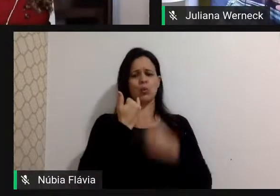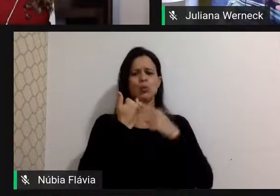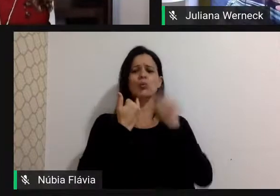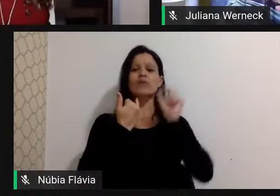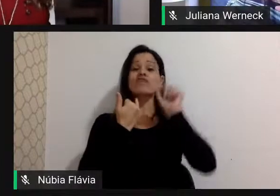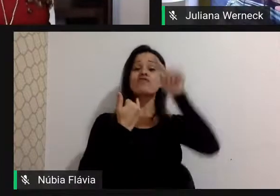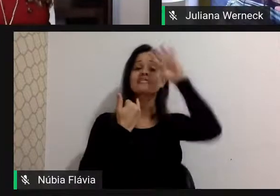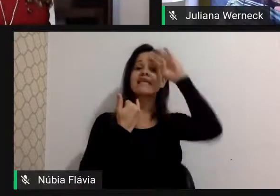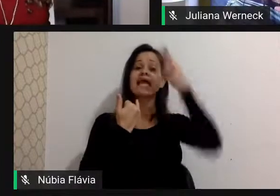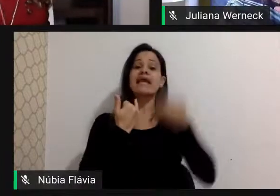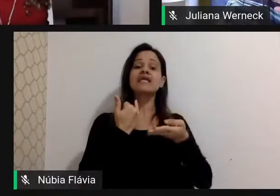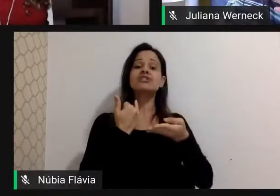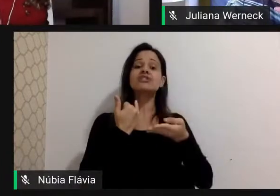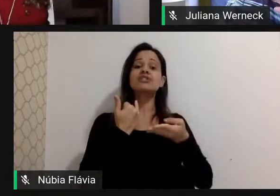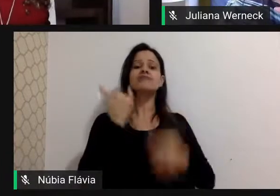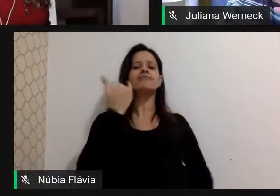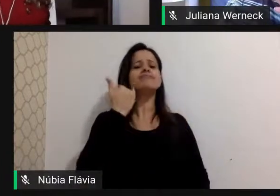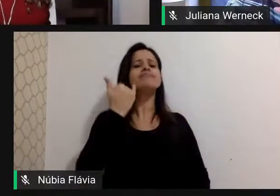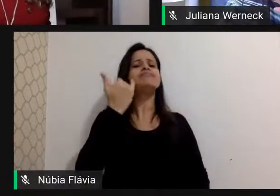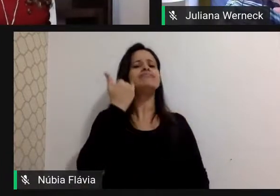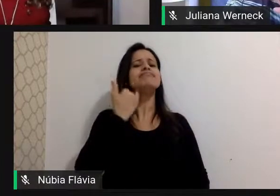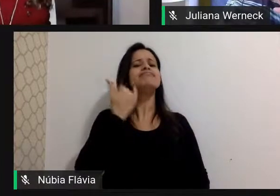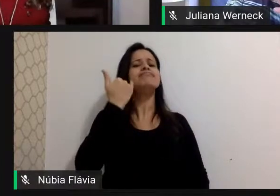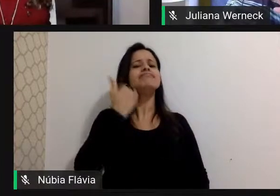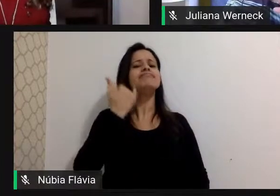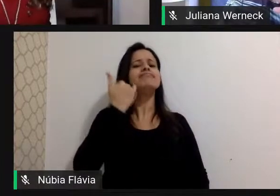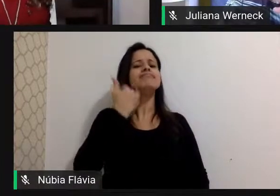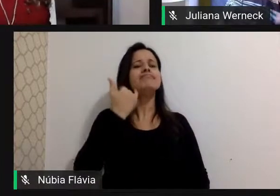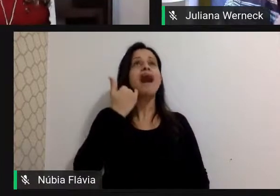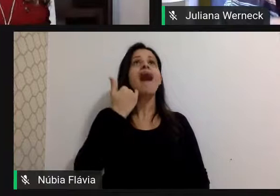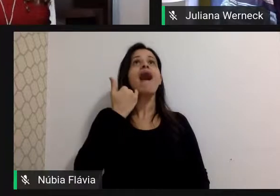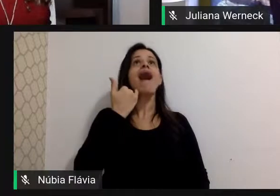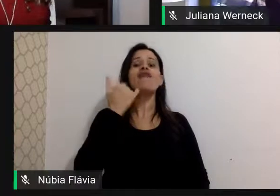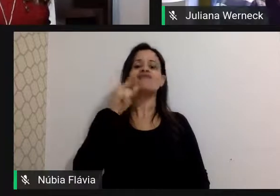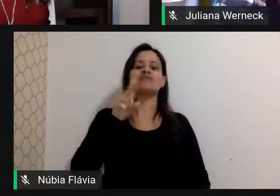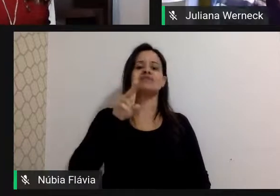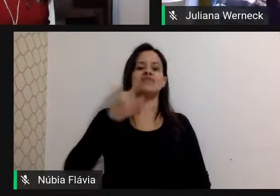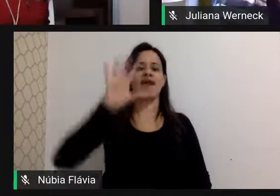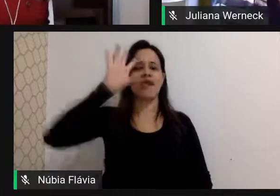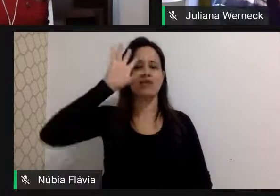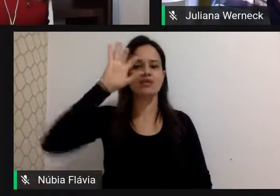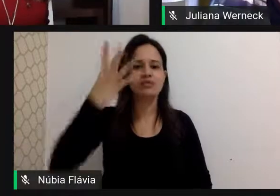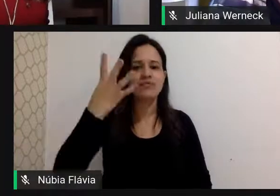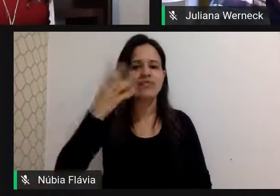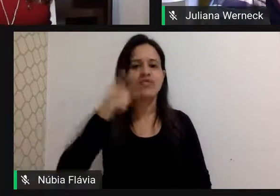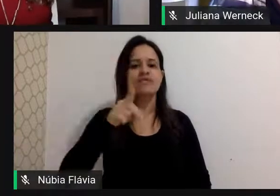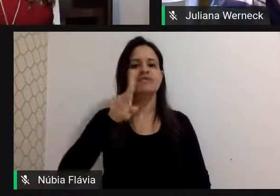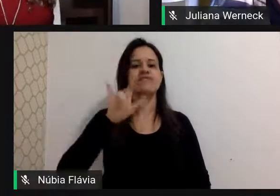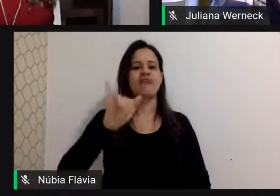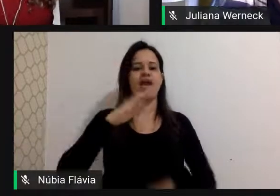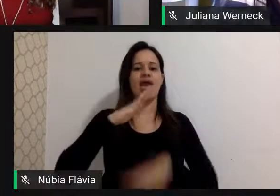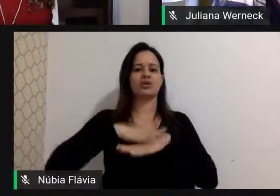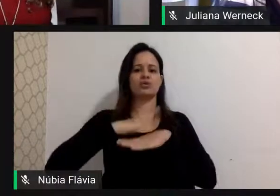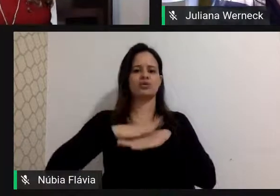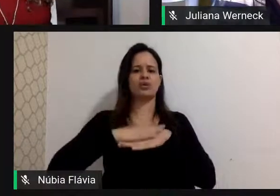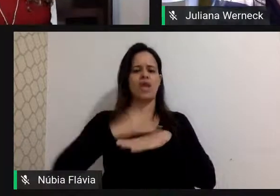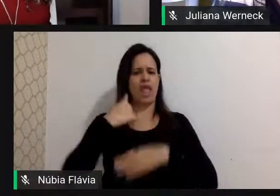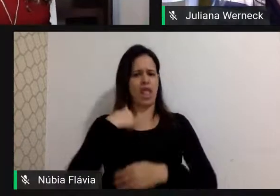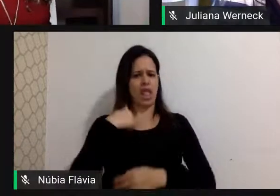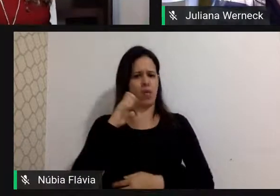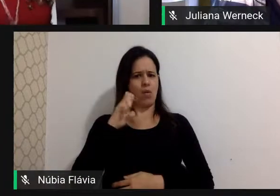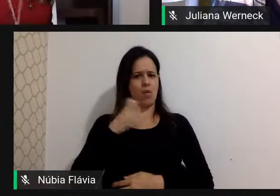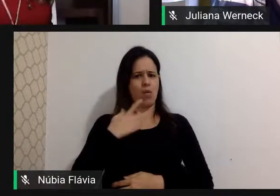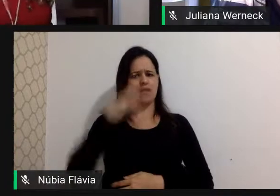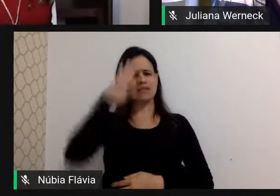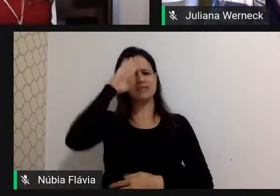você conta para si, você toma as suas decisões, você tem as suas atitudes. E eu tinha uma crença comigo muito forte, mesmo